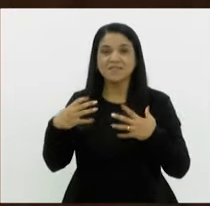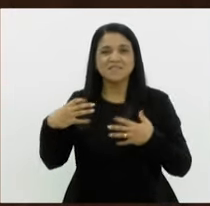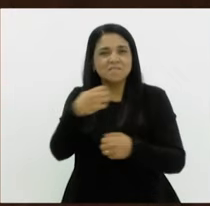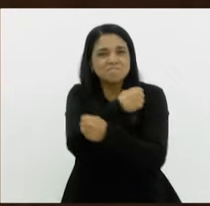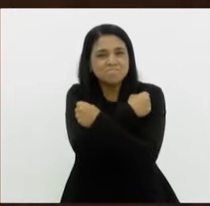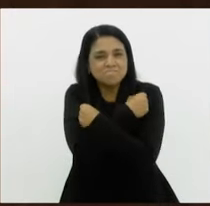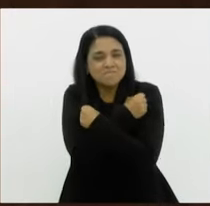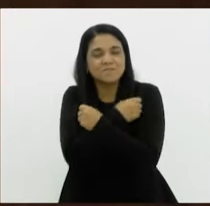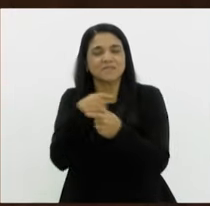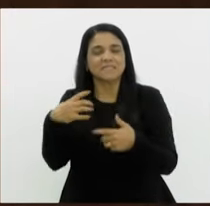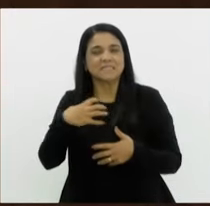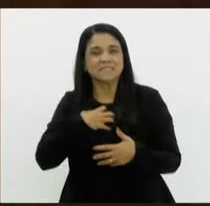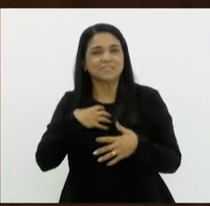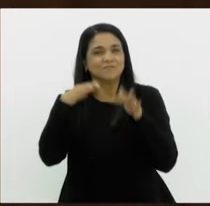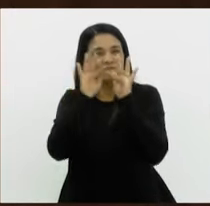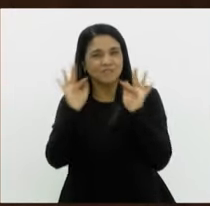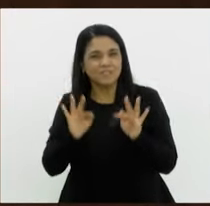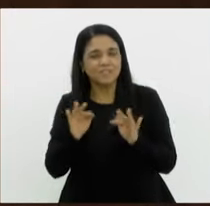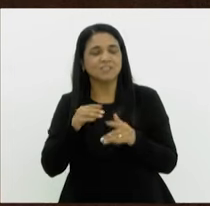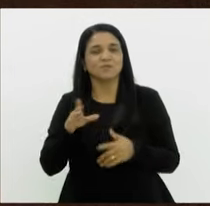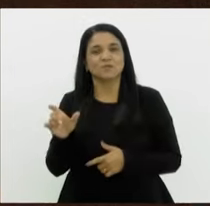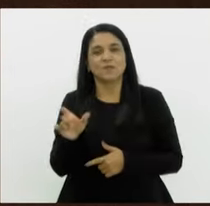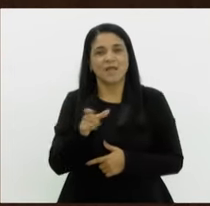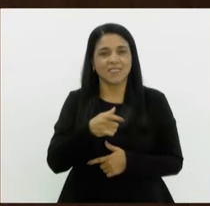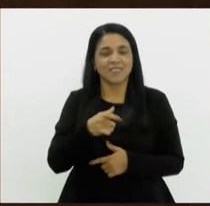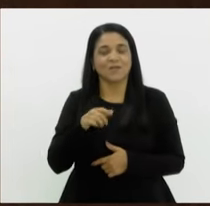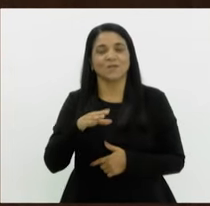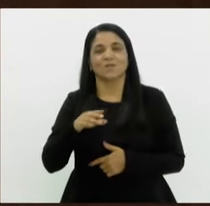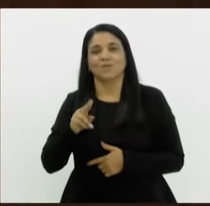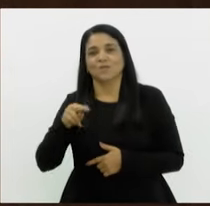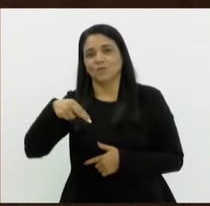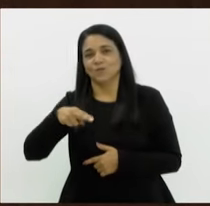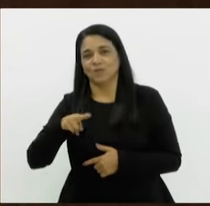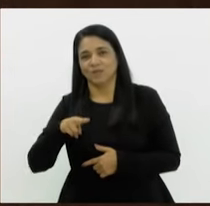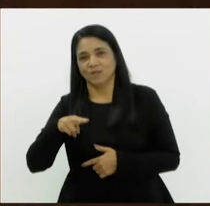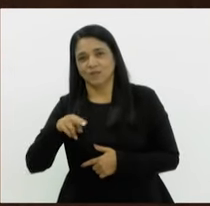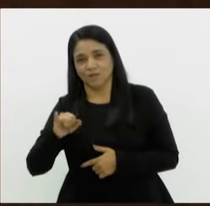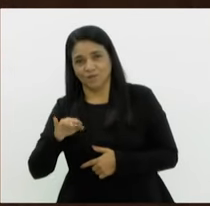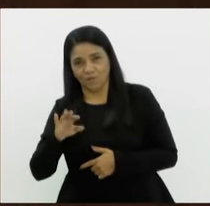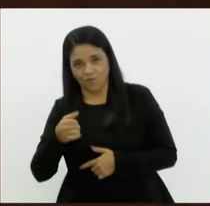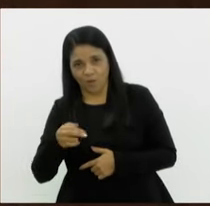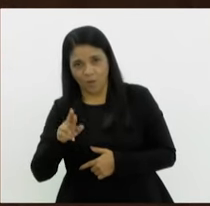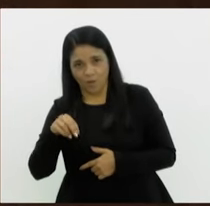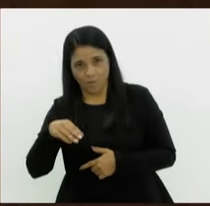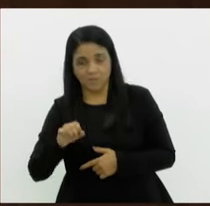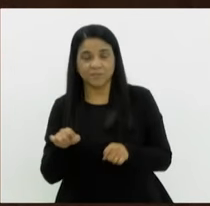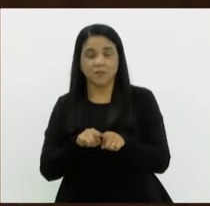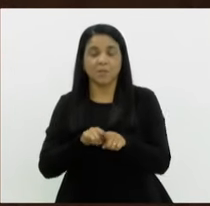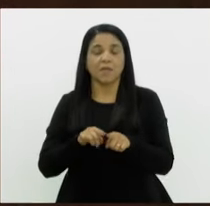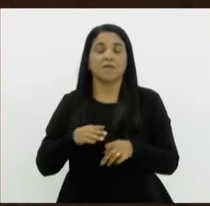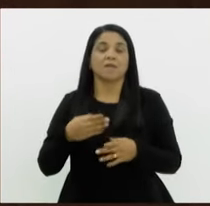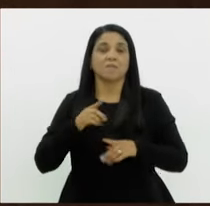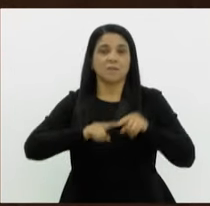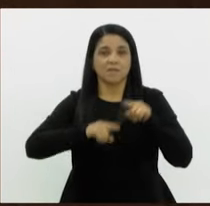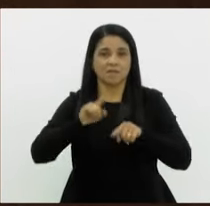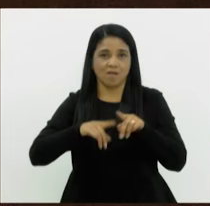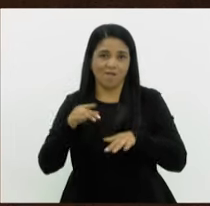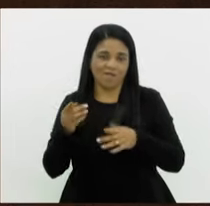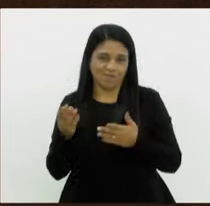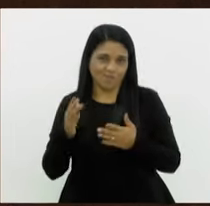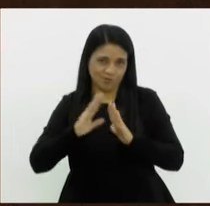essa questão do cartão uniforme e também material escolar. Então, eram essas as minhas palavras. E também já,